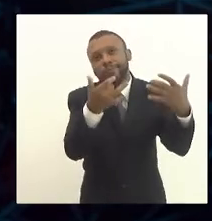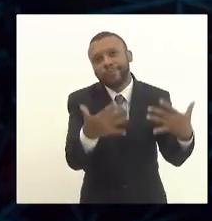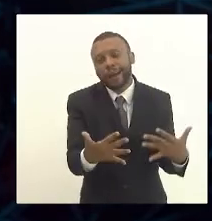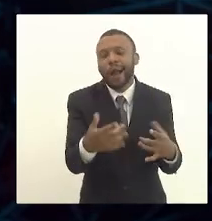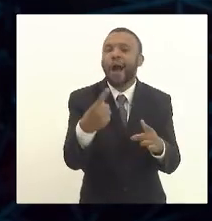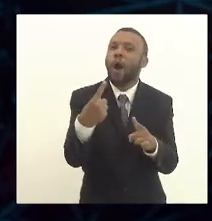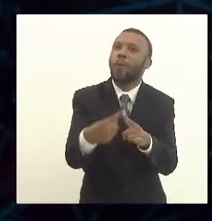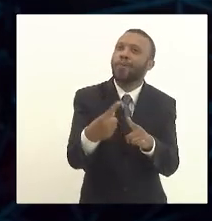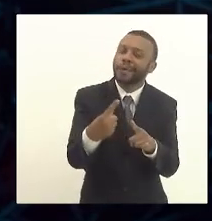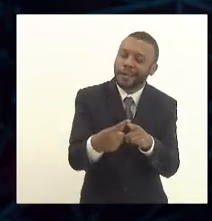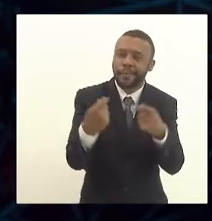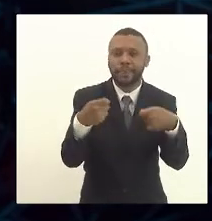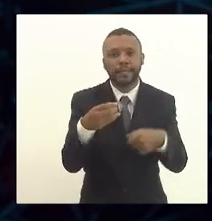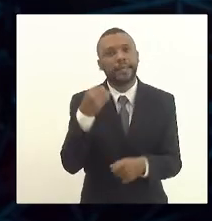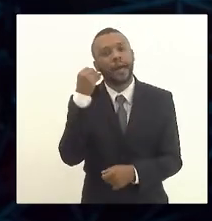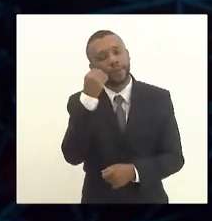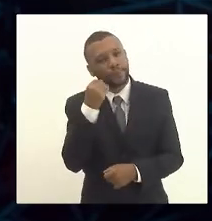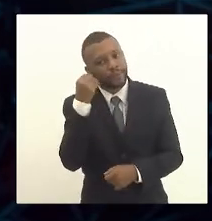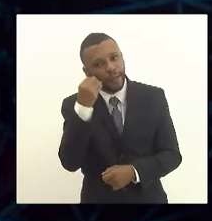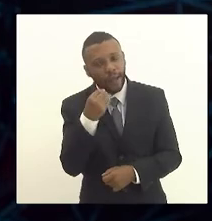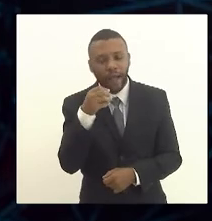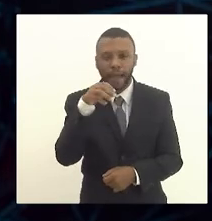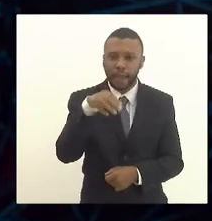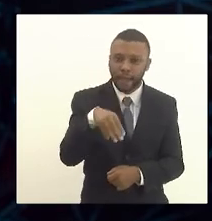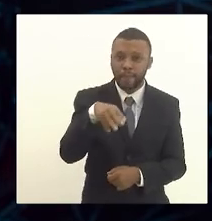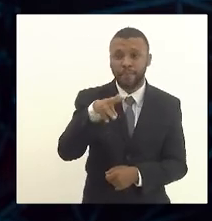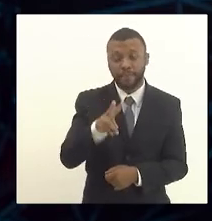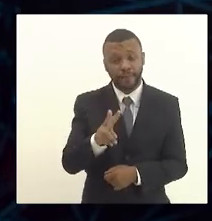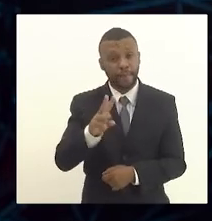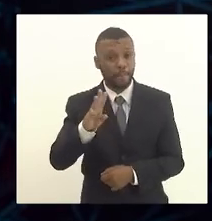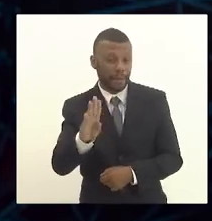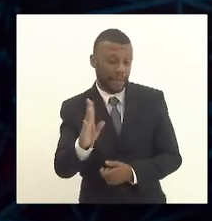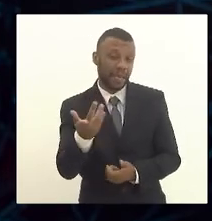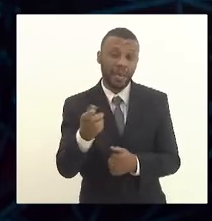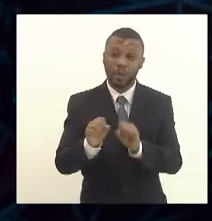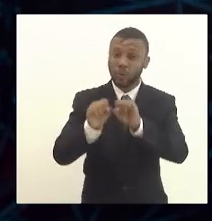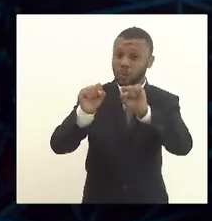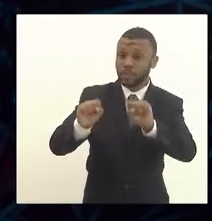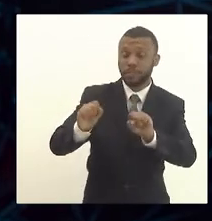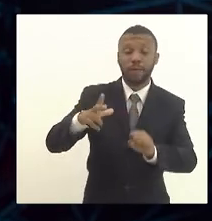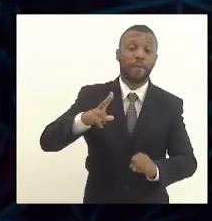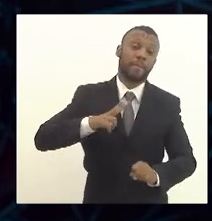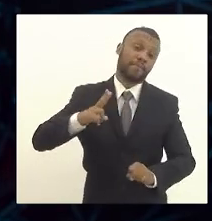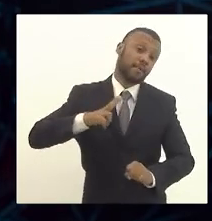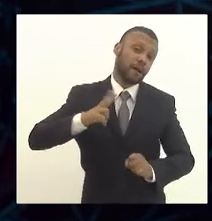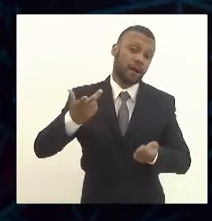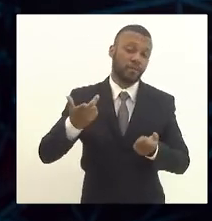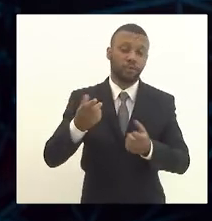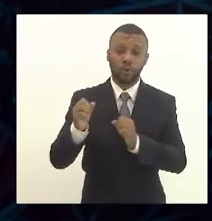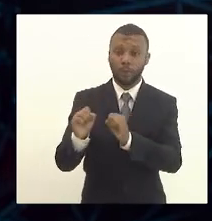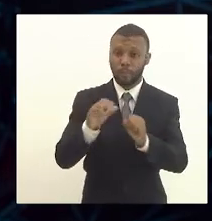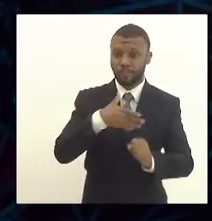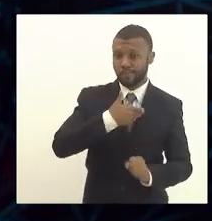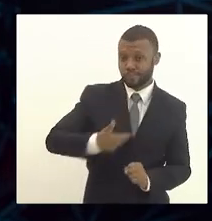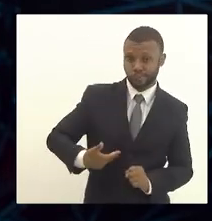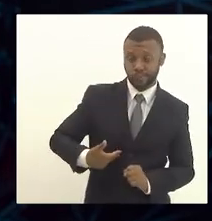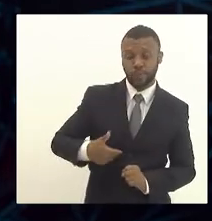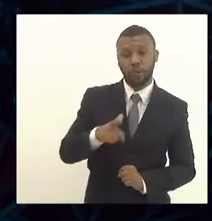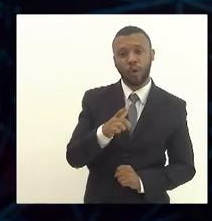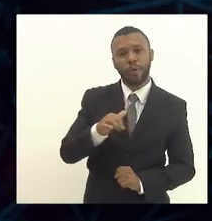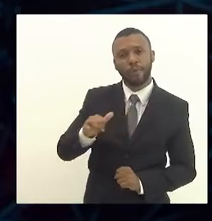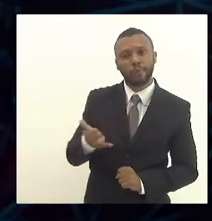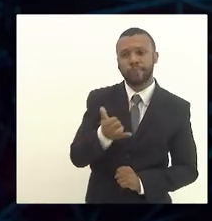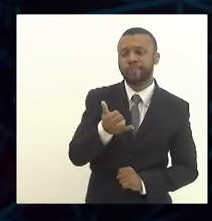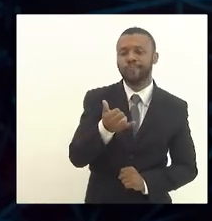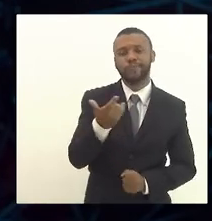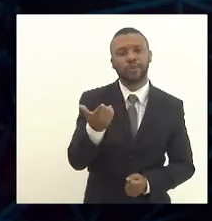experimentação, dos MVPs, né, que as empresas já fazem, enfim, no ecossistema privado. E o poder público passa a se apropriar. Um instrumento disso é o